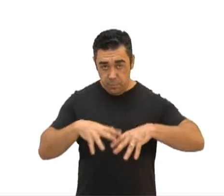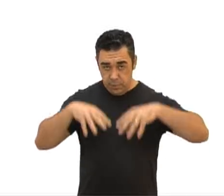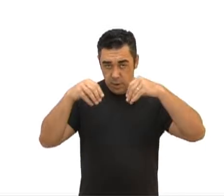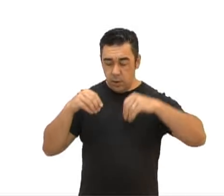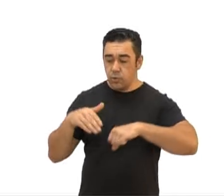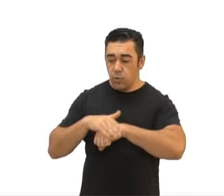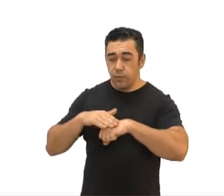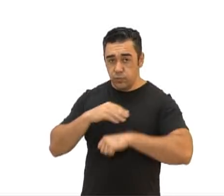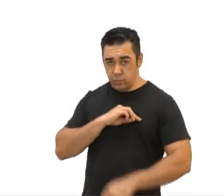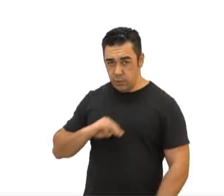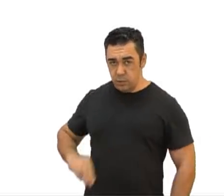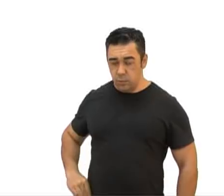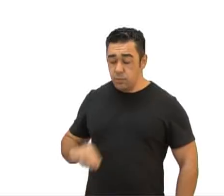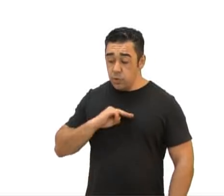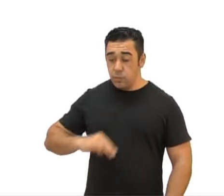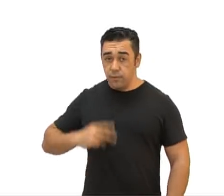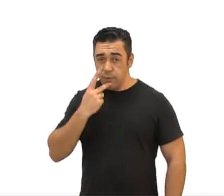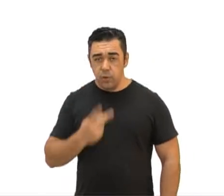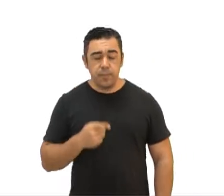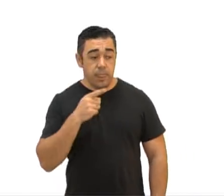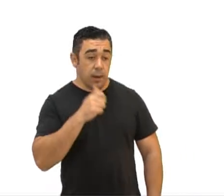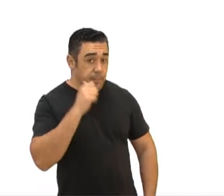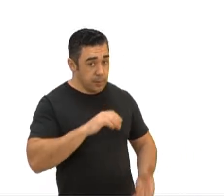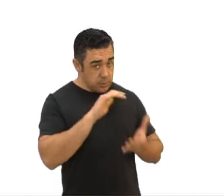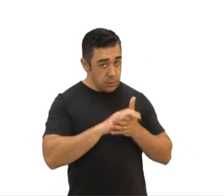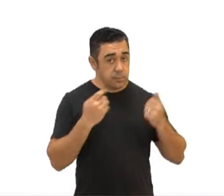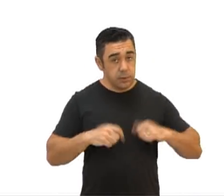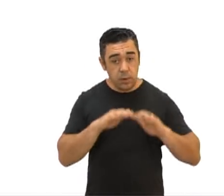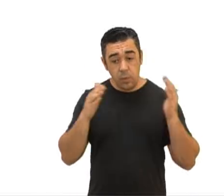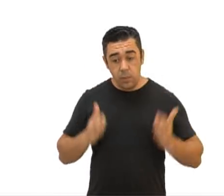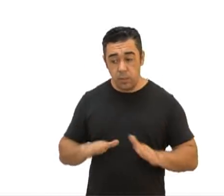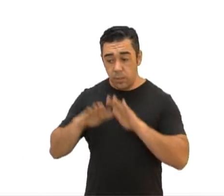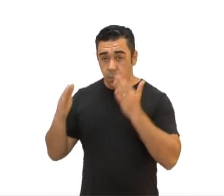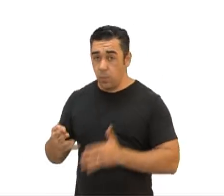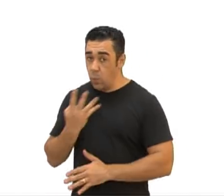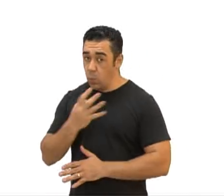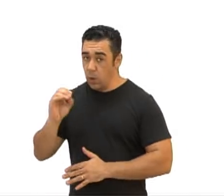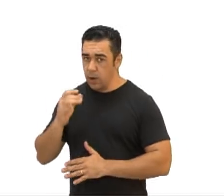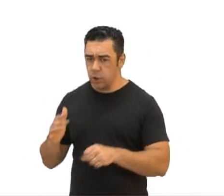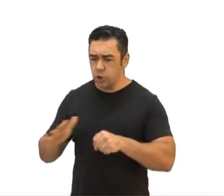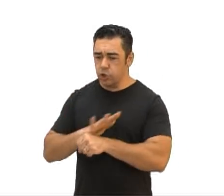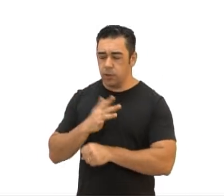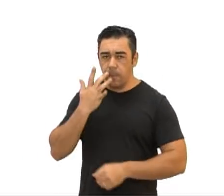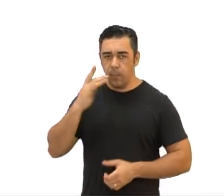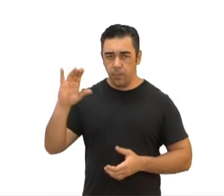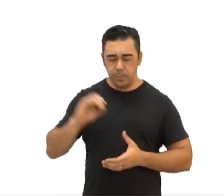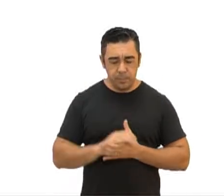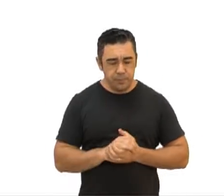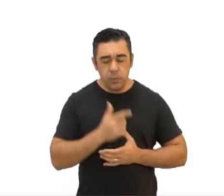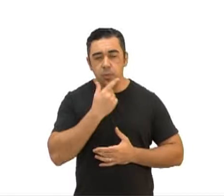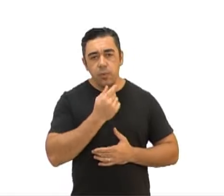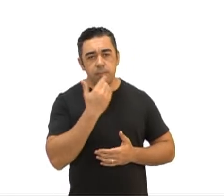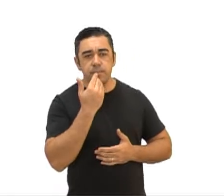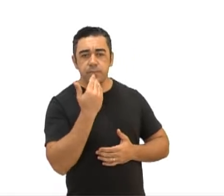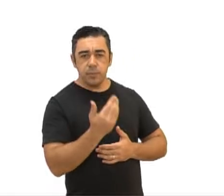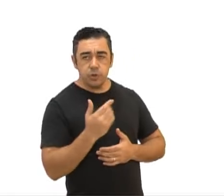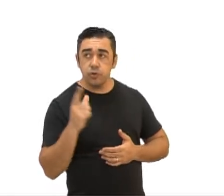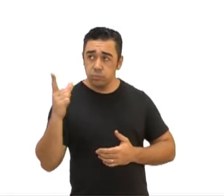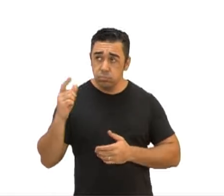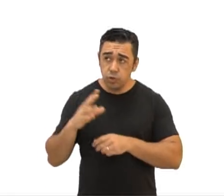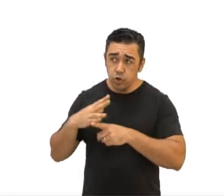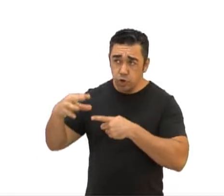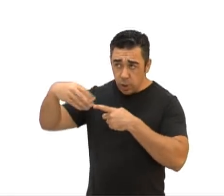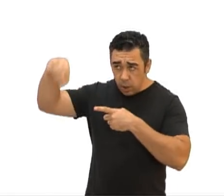disse: "A princesa merece 40 baús cheios de joias." Aladim, então, pediu ao gênio aquela